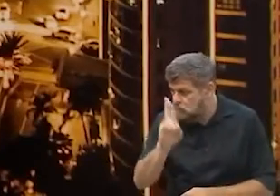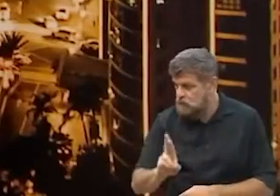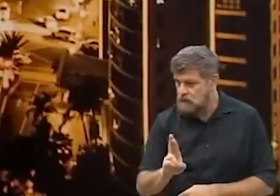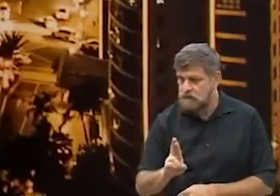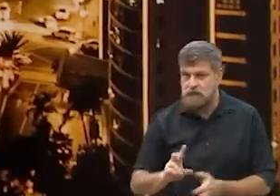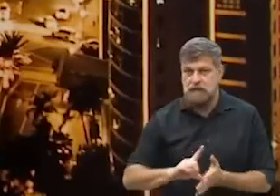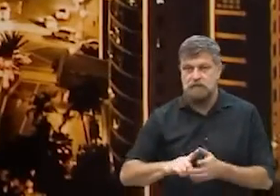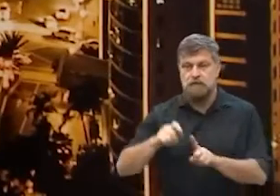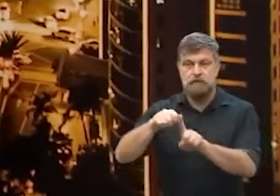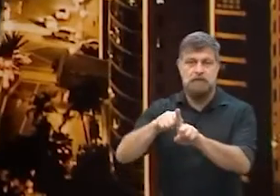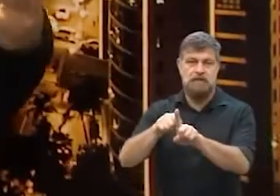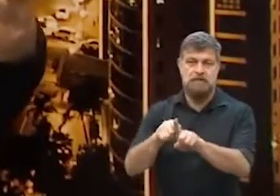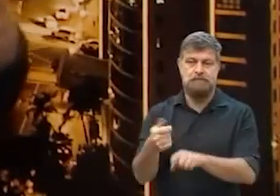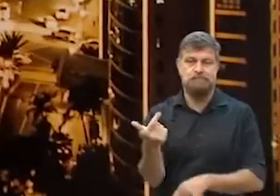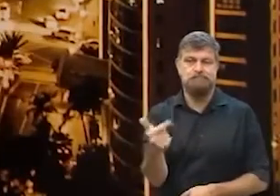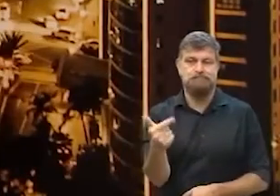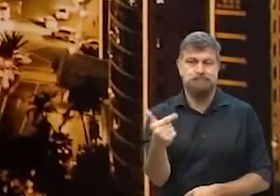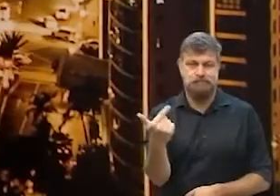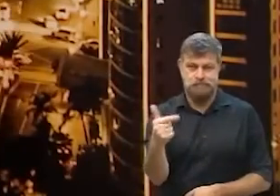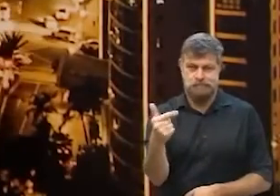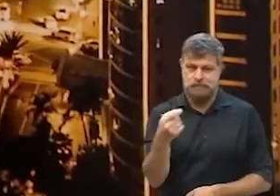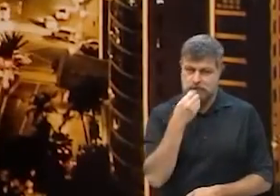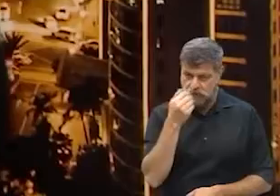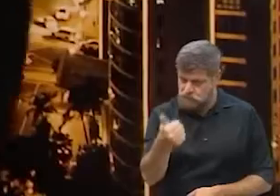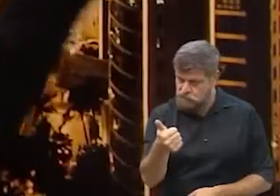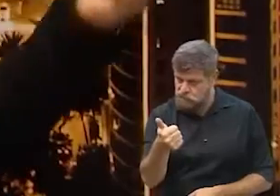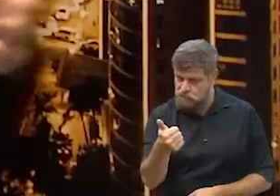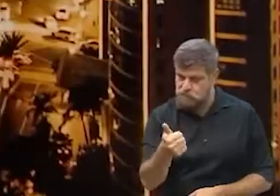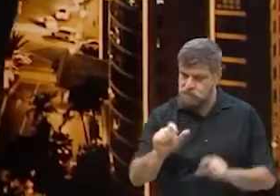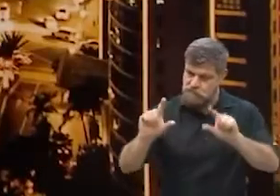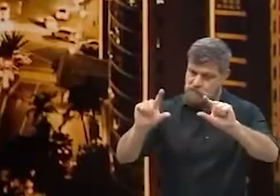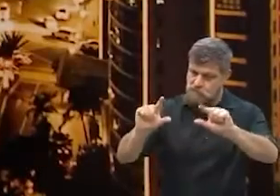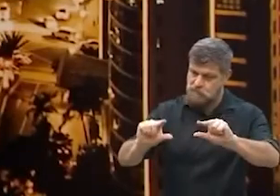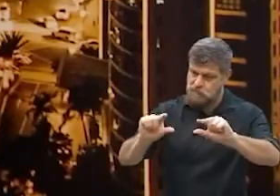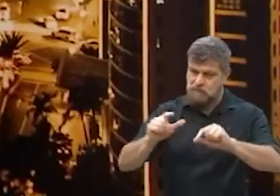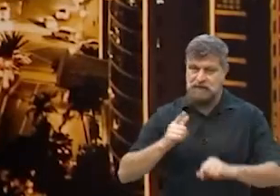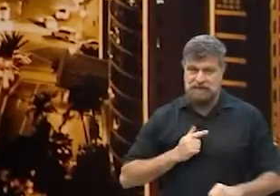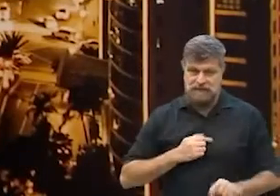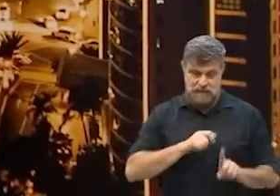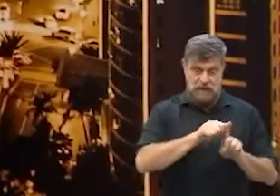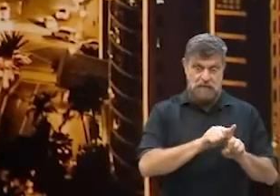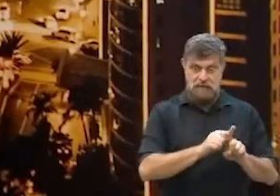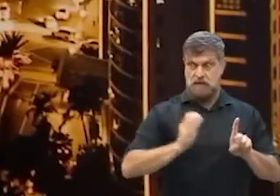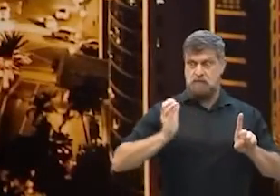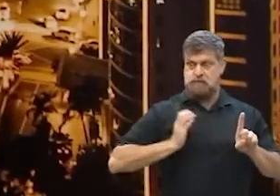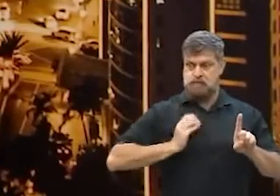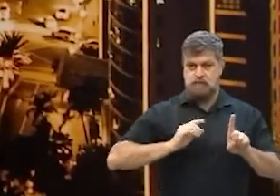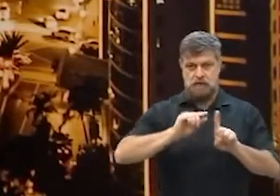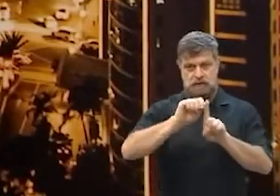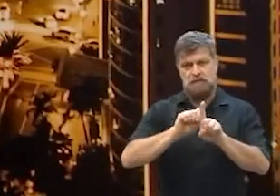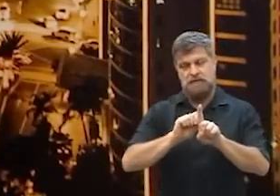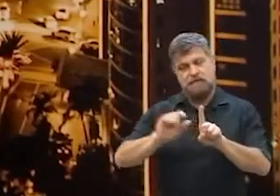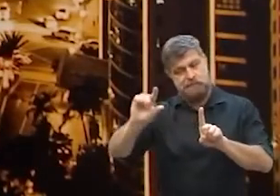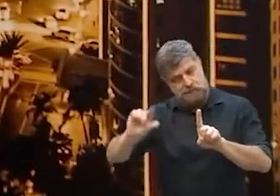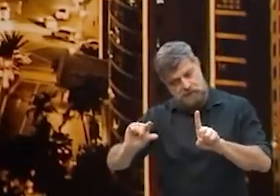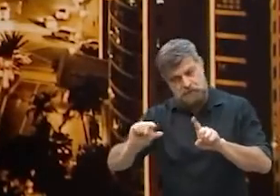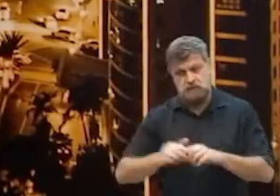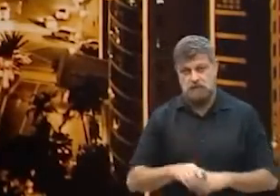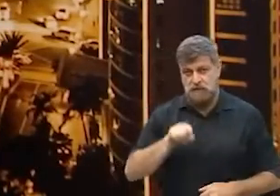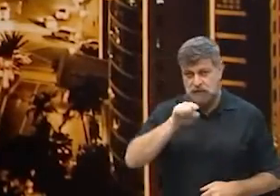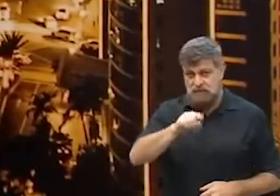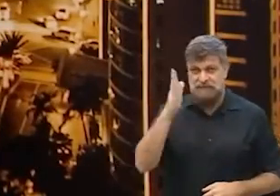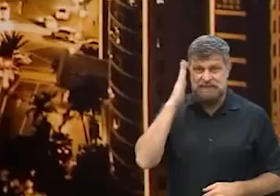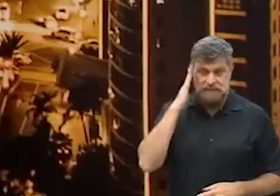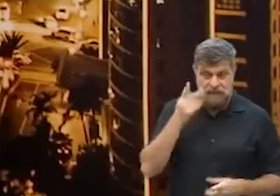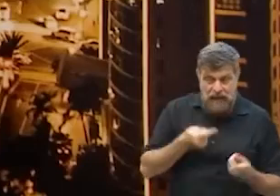ser que o próximo mês não seja tão atrativo assim na questão de venda. Então se você